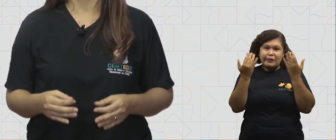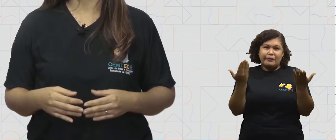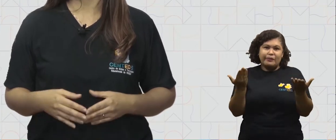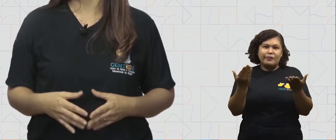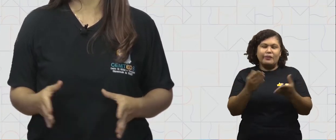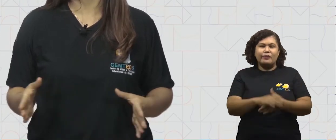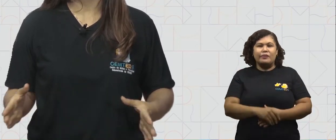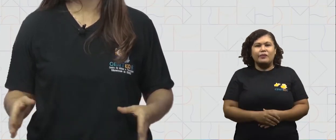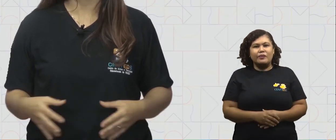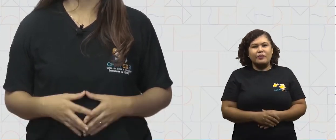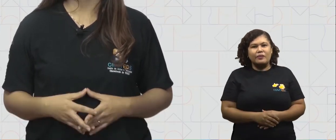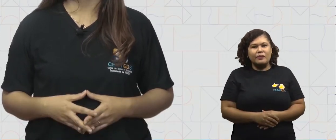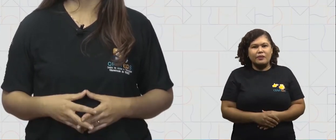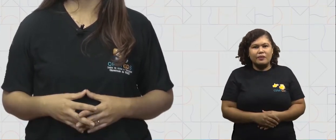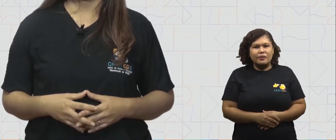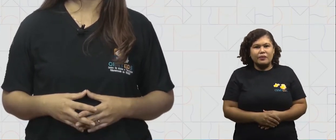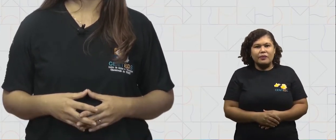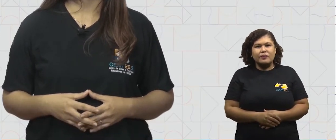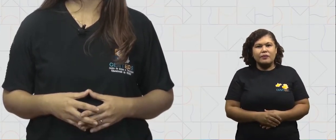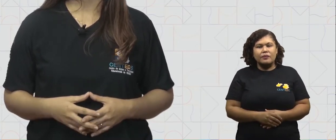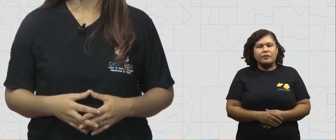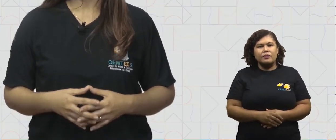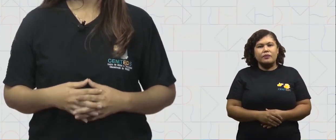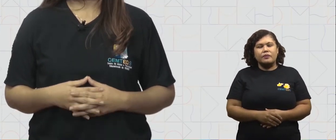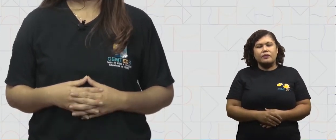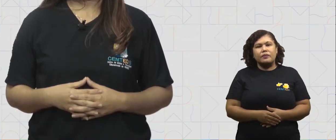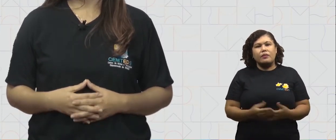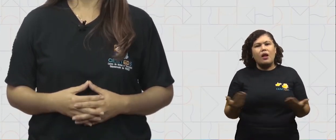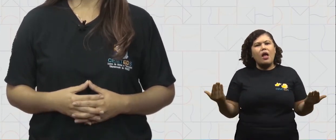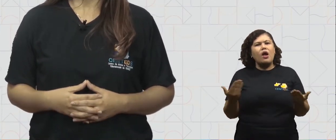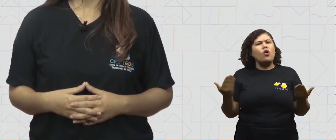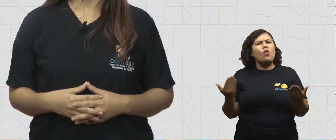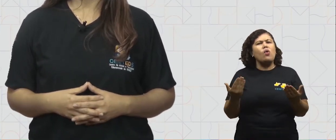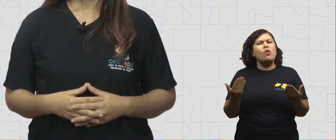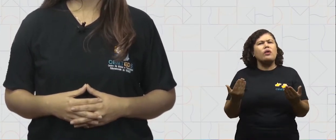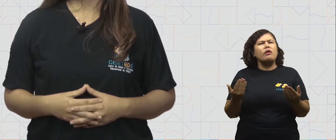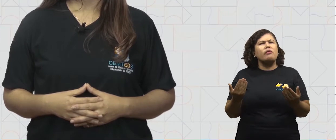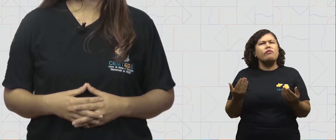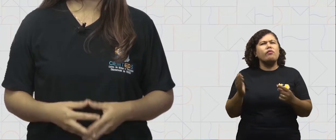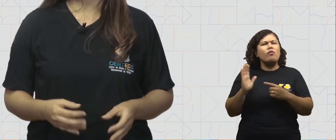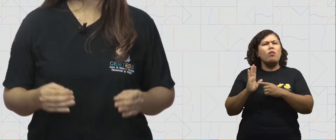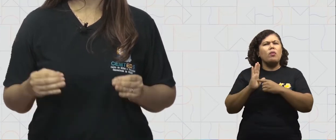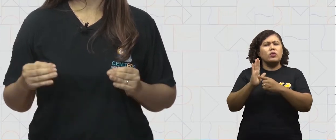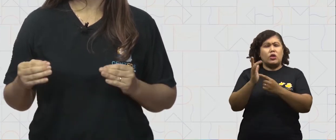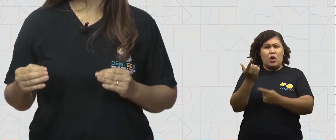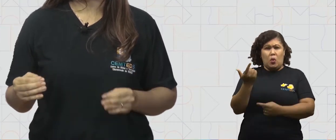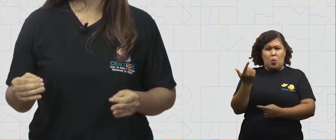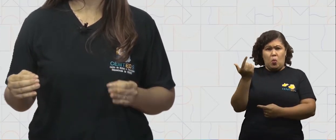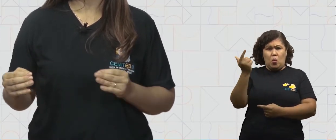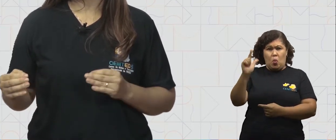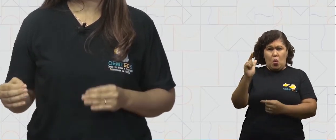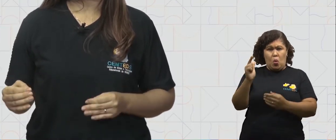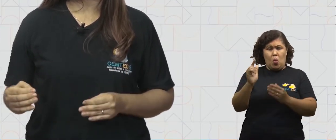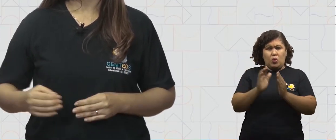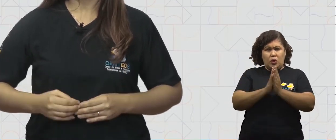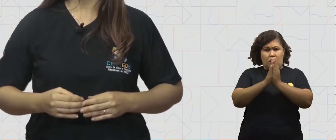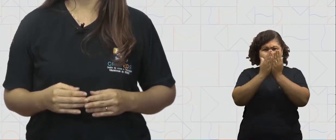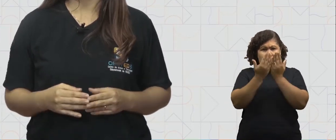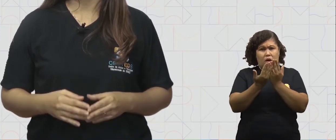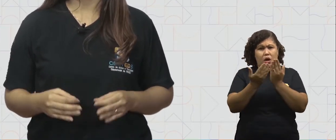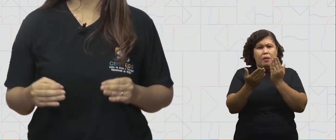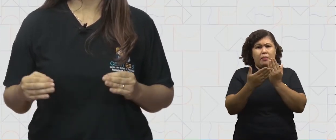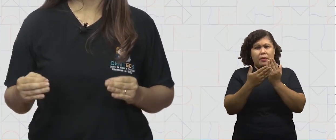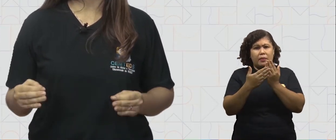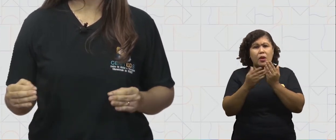texto, caso você não tenha cuidado. Agora, quero que você observe esta próxima capa